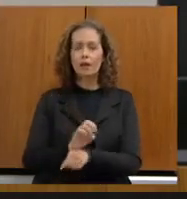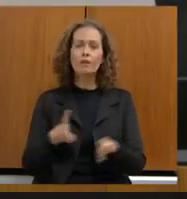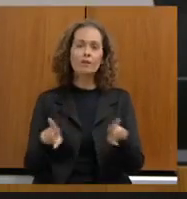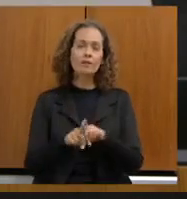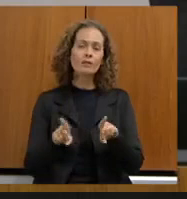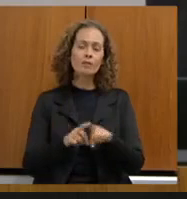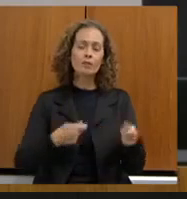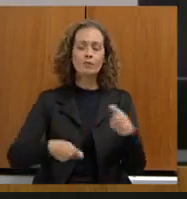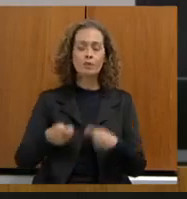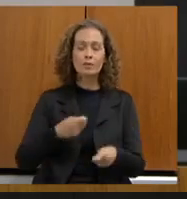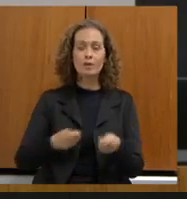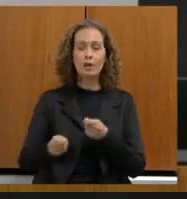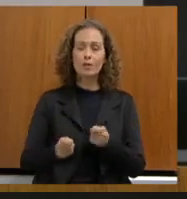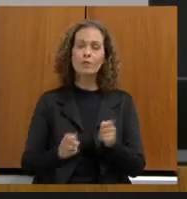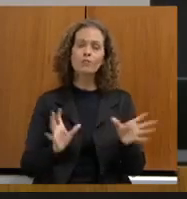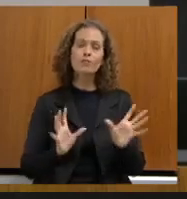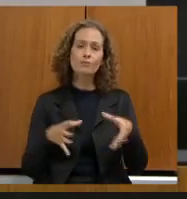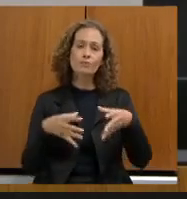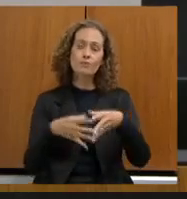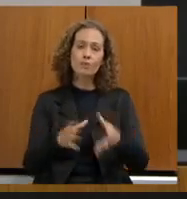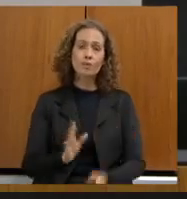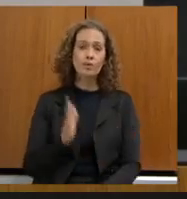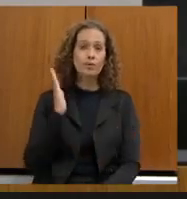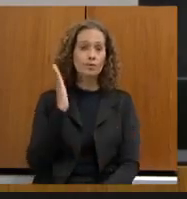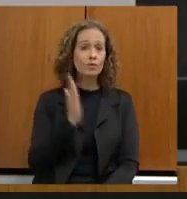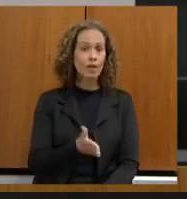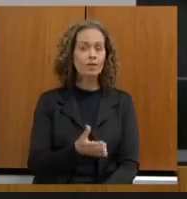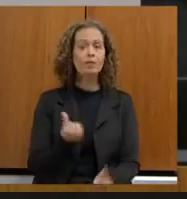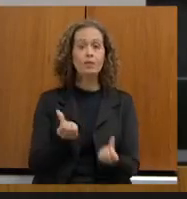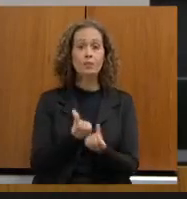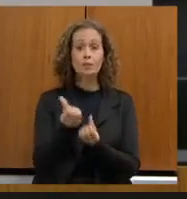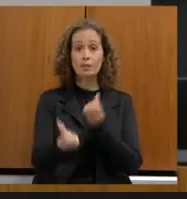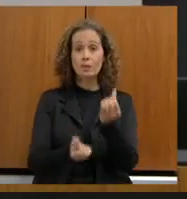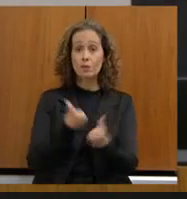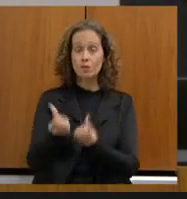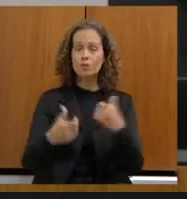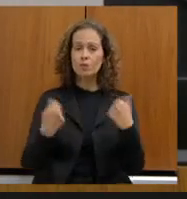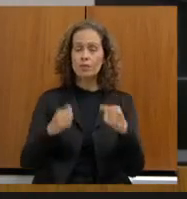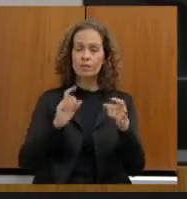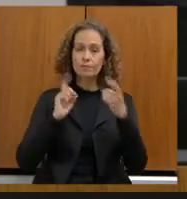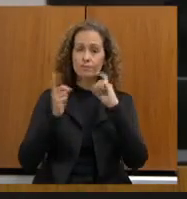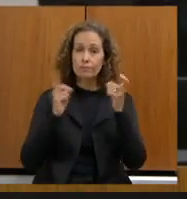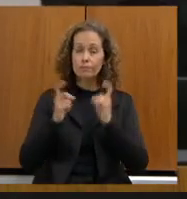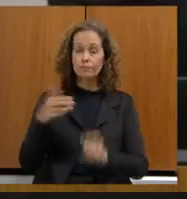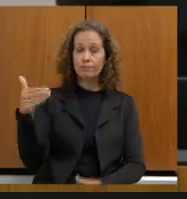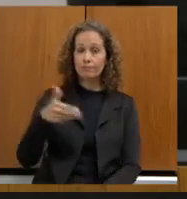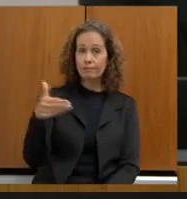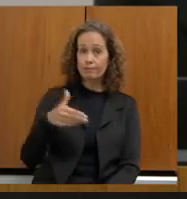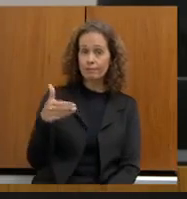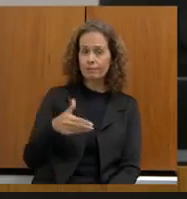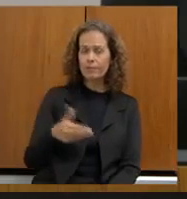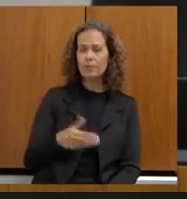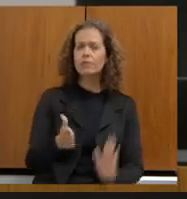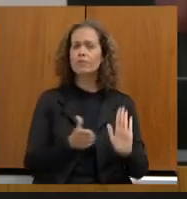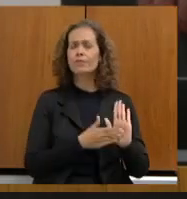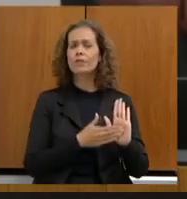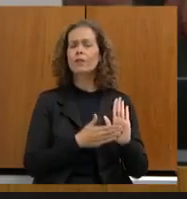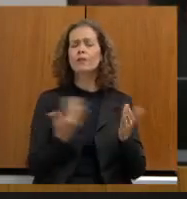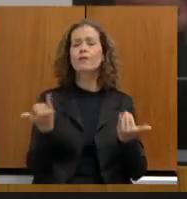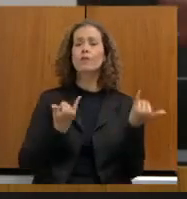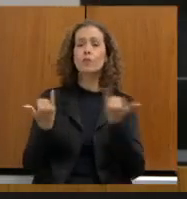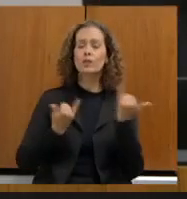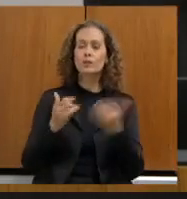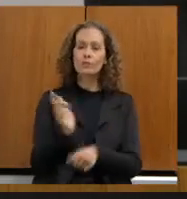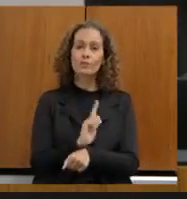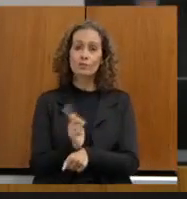da administração direta e indireta devem comparecer semestralmente as reuniões das comissões da Assembleia para prestar informações sobre